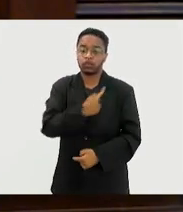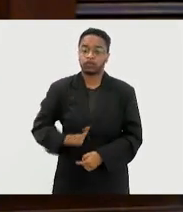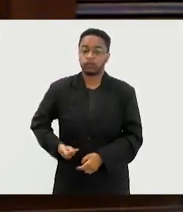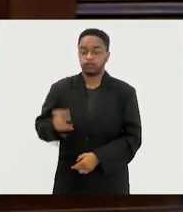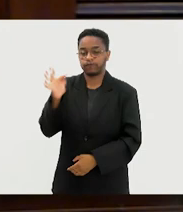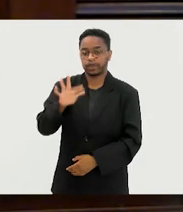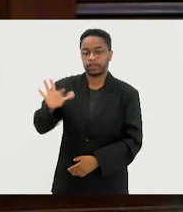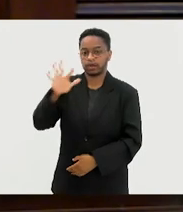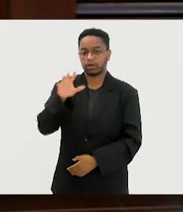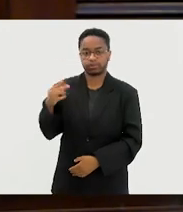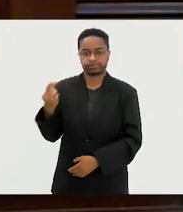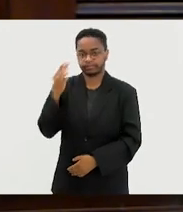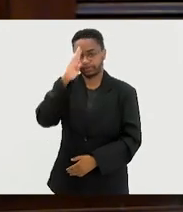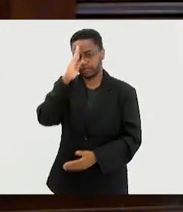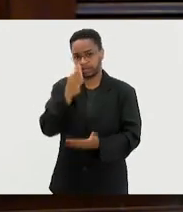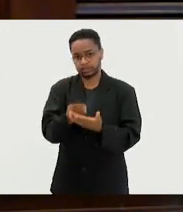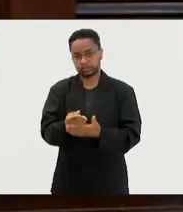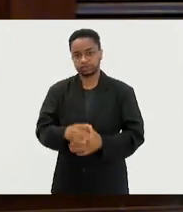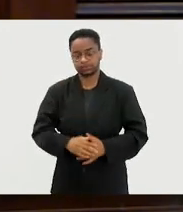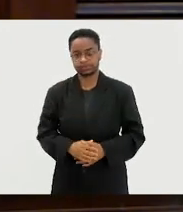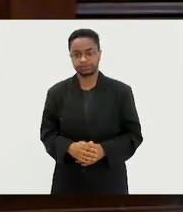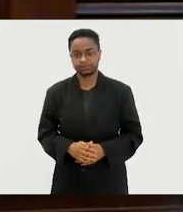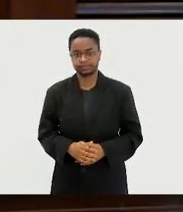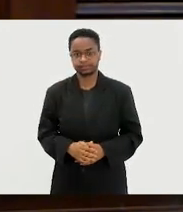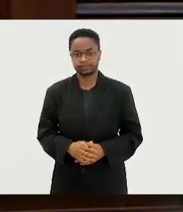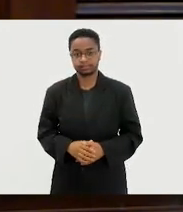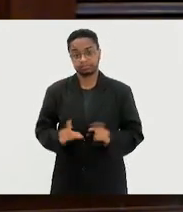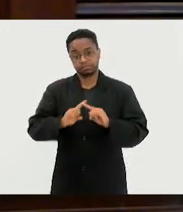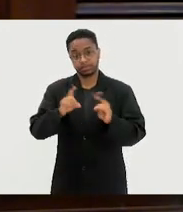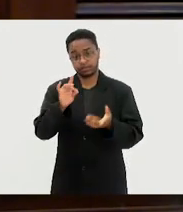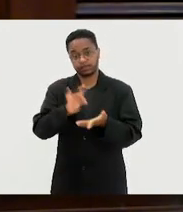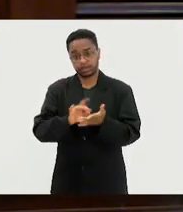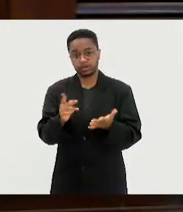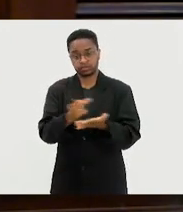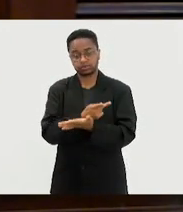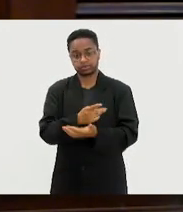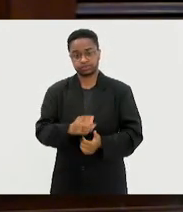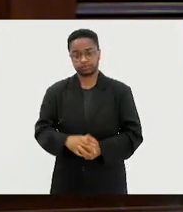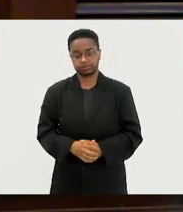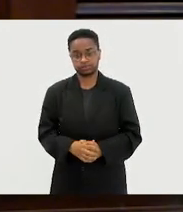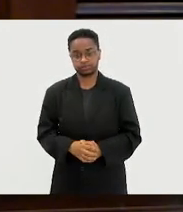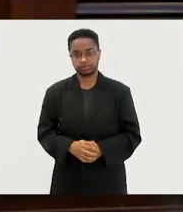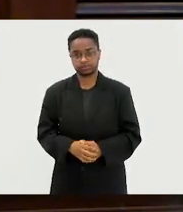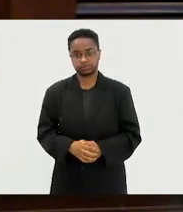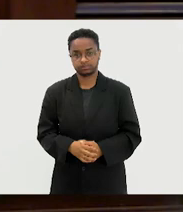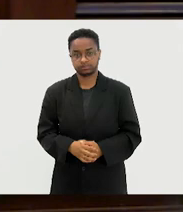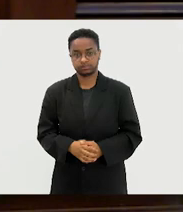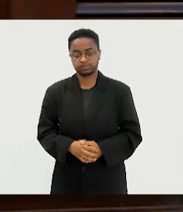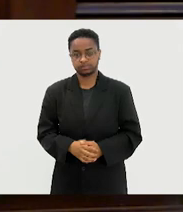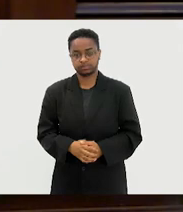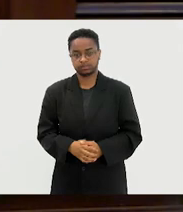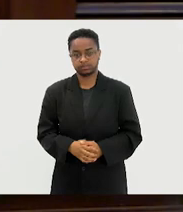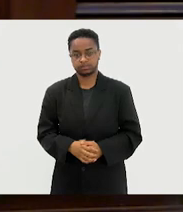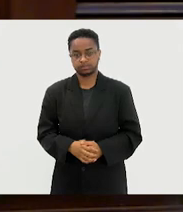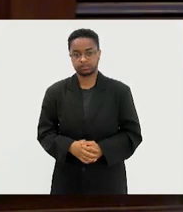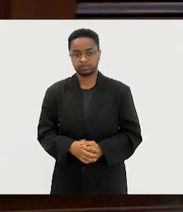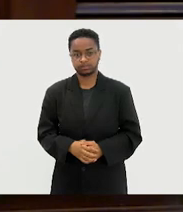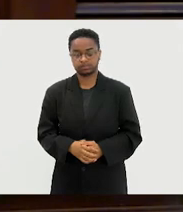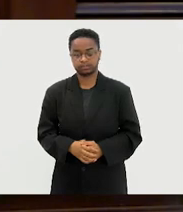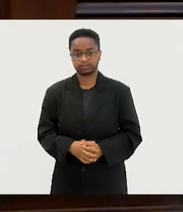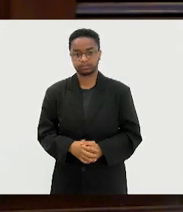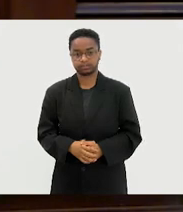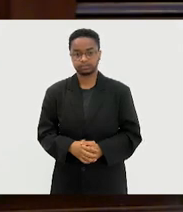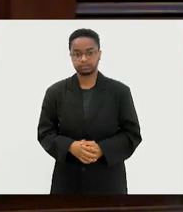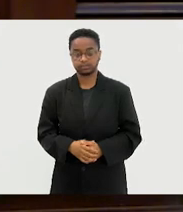Inacreditável isso. Mas fatos são fatos. Eu tenho certeza absoluta, e acho